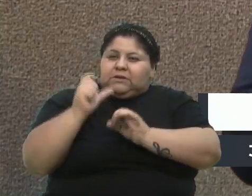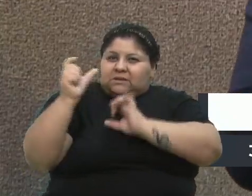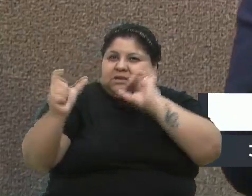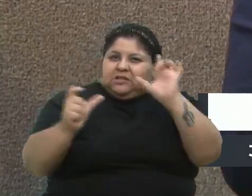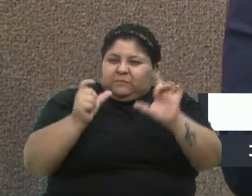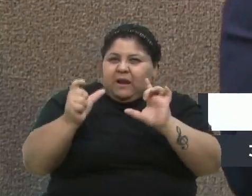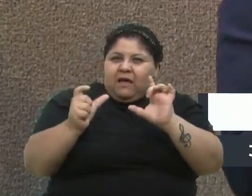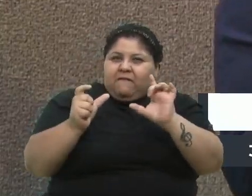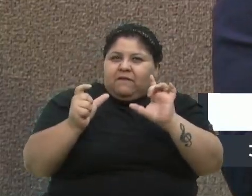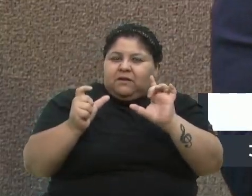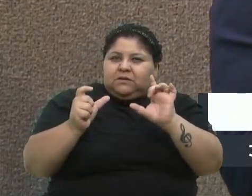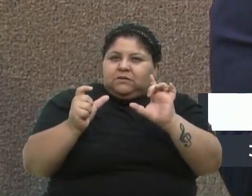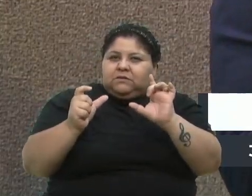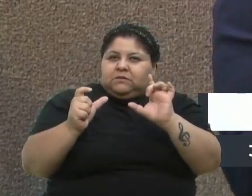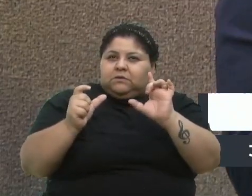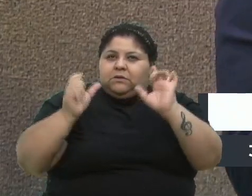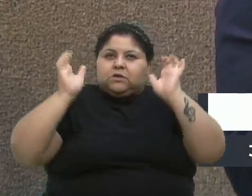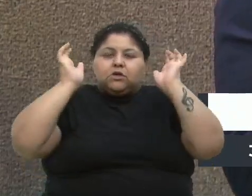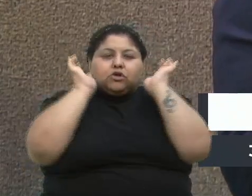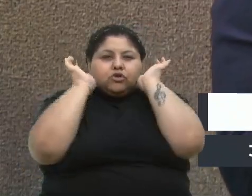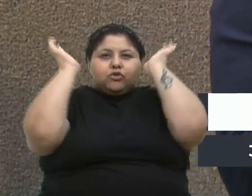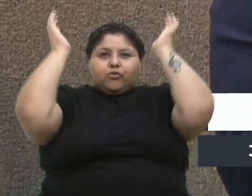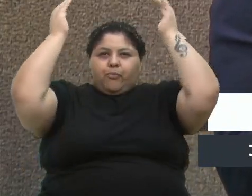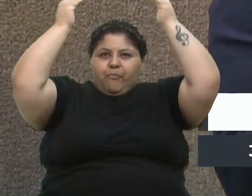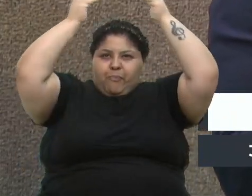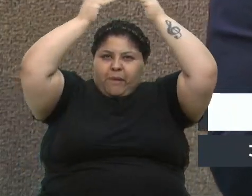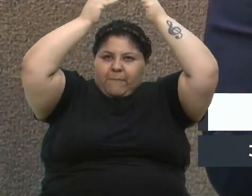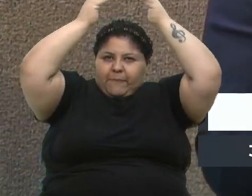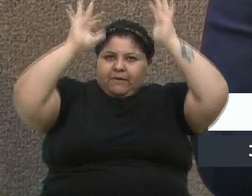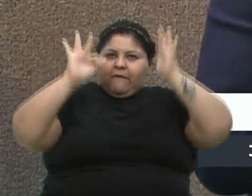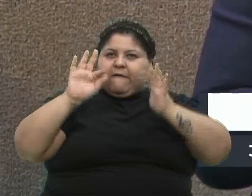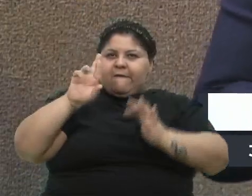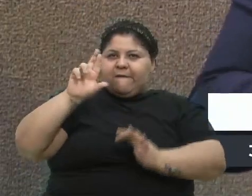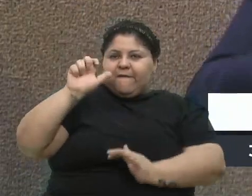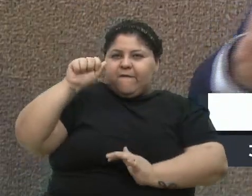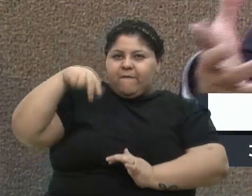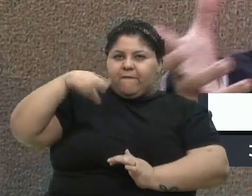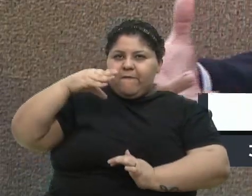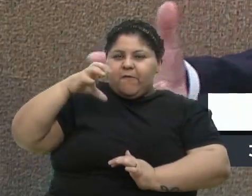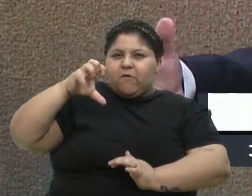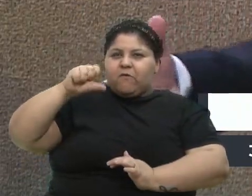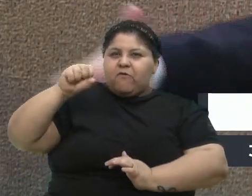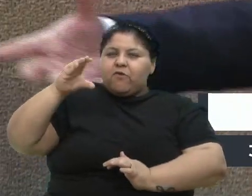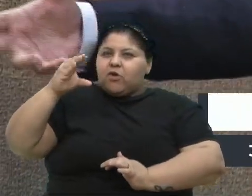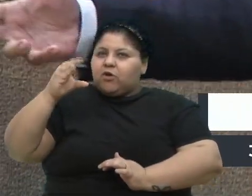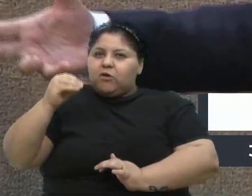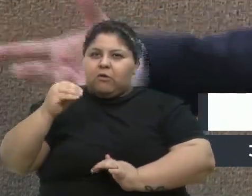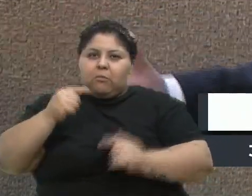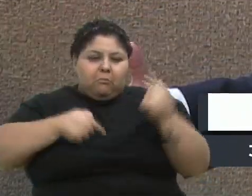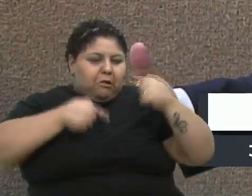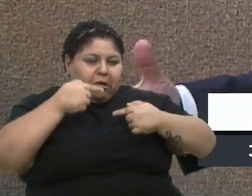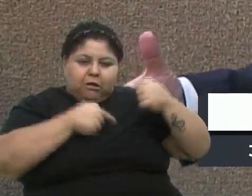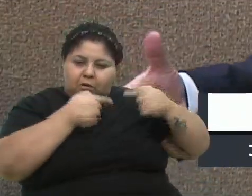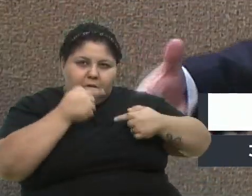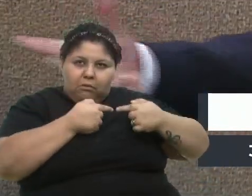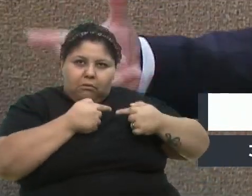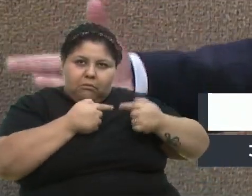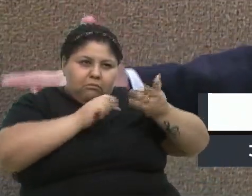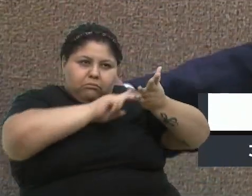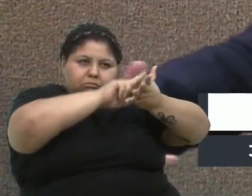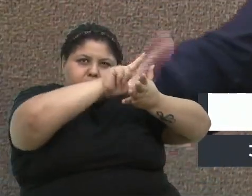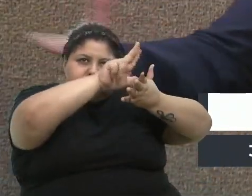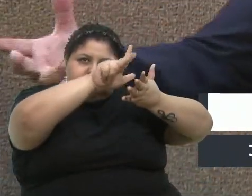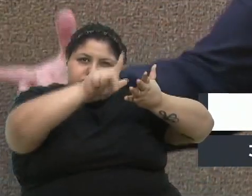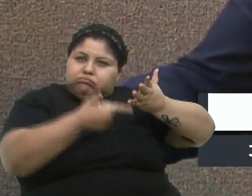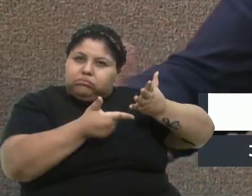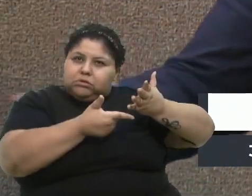vezes as coisas são uma questão religiosa, né? Uma discussão como essa passa por crenças